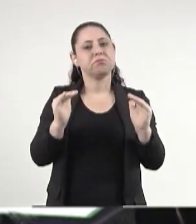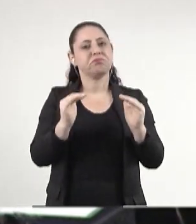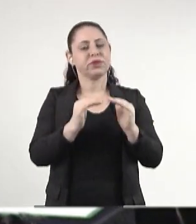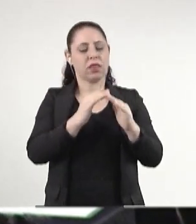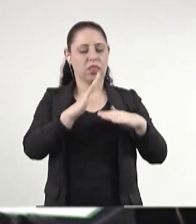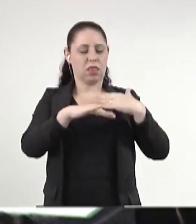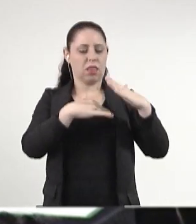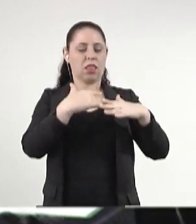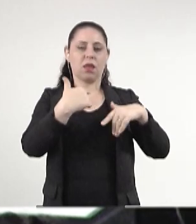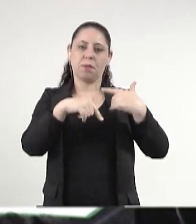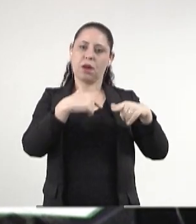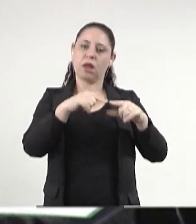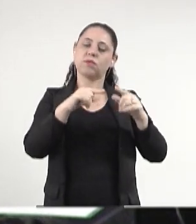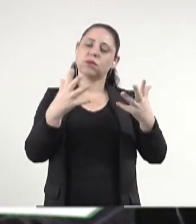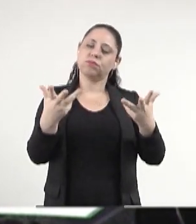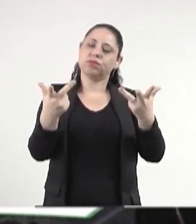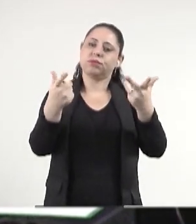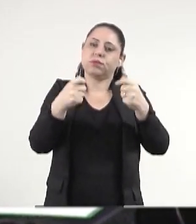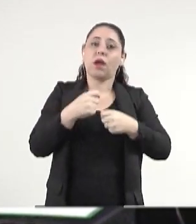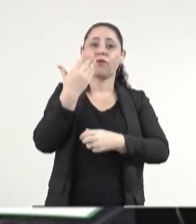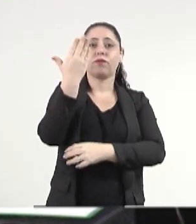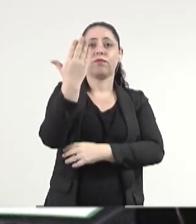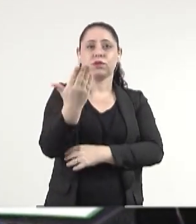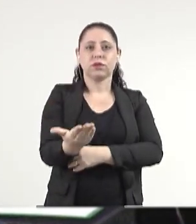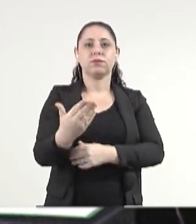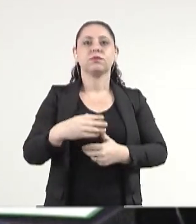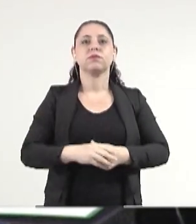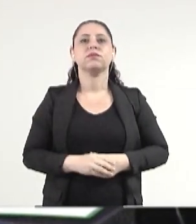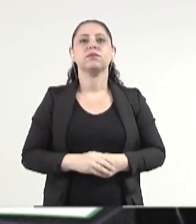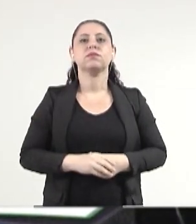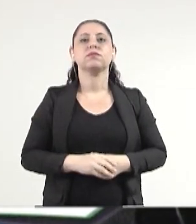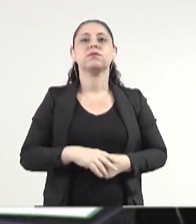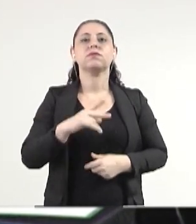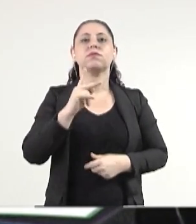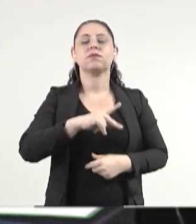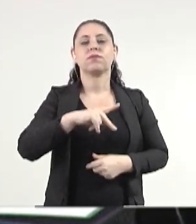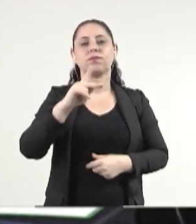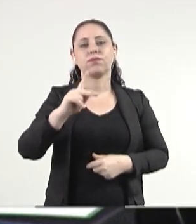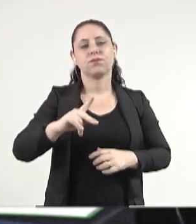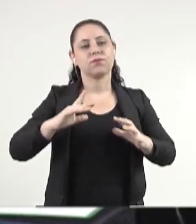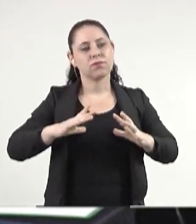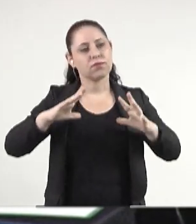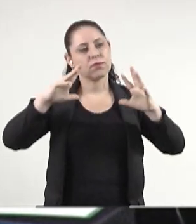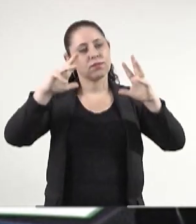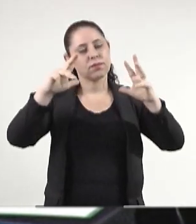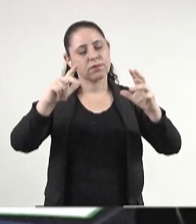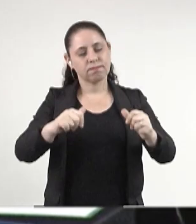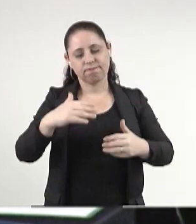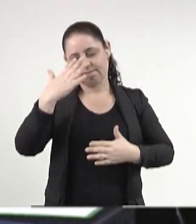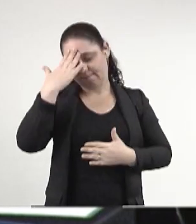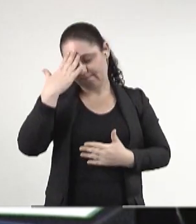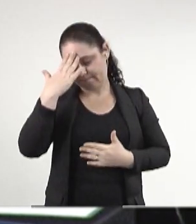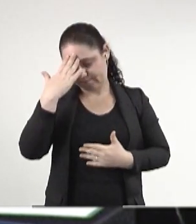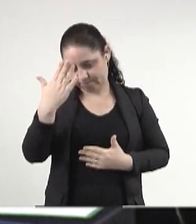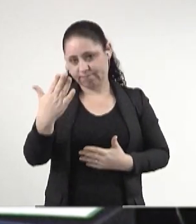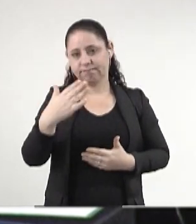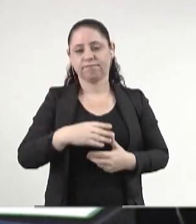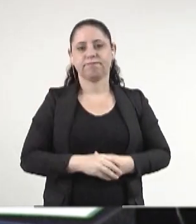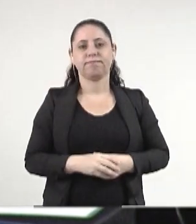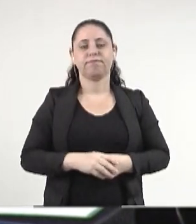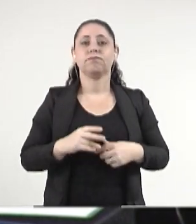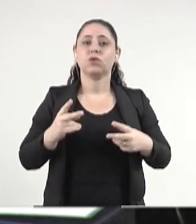para desempenhar o seu papel com excelência. A vocês, professores e professoras, o nosso muito